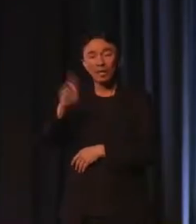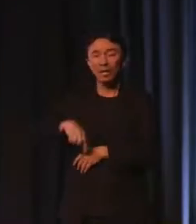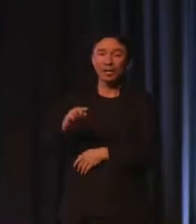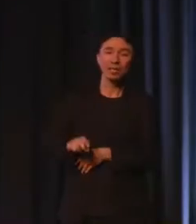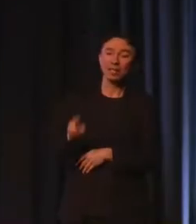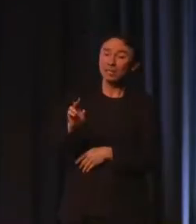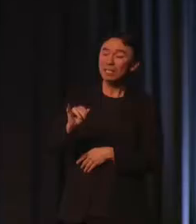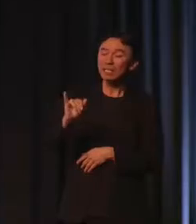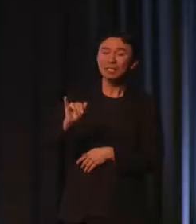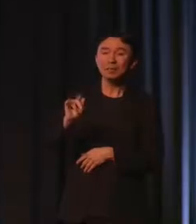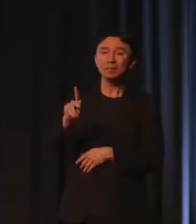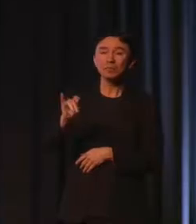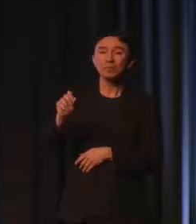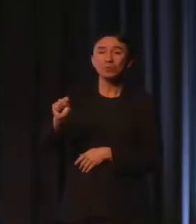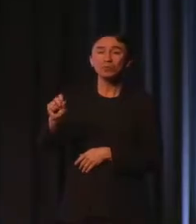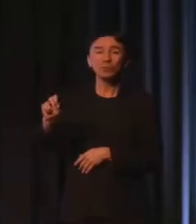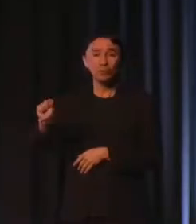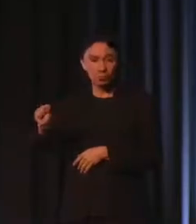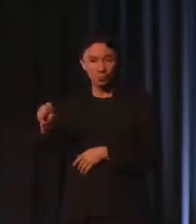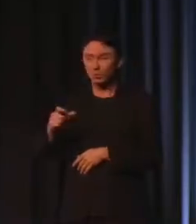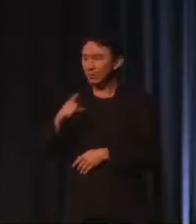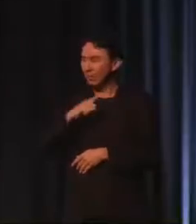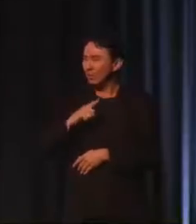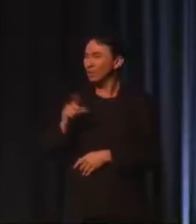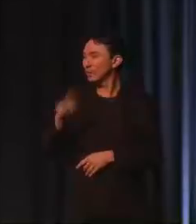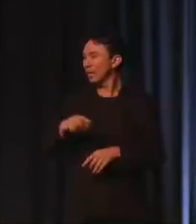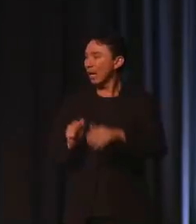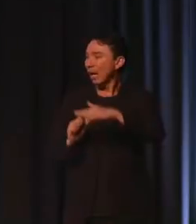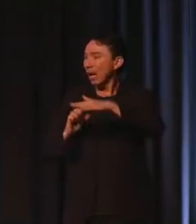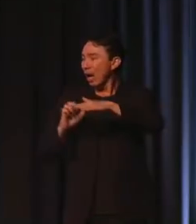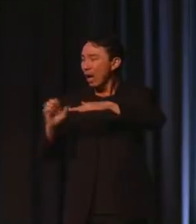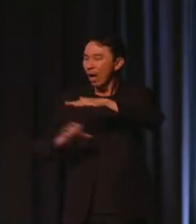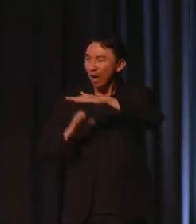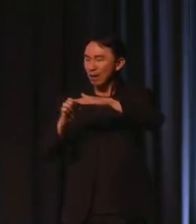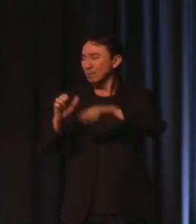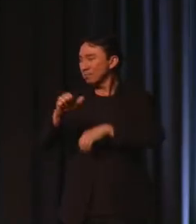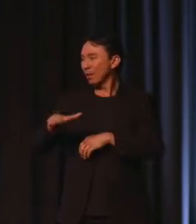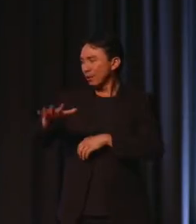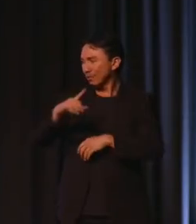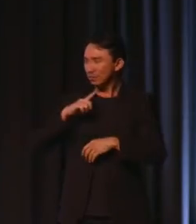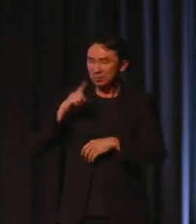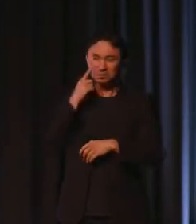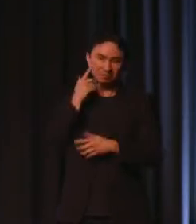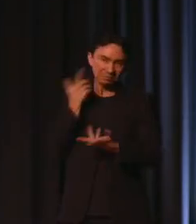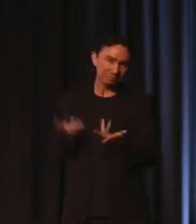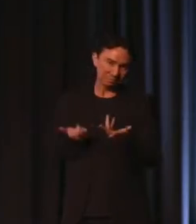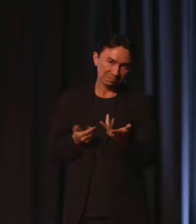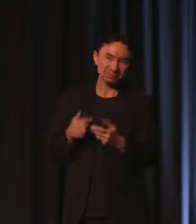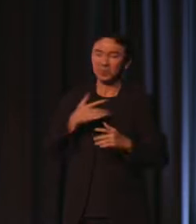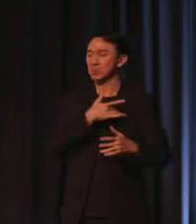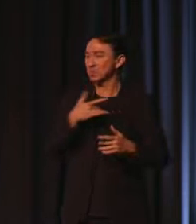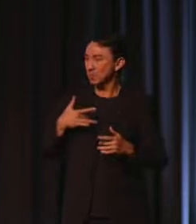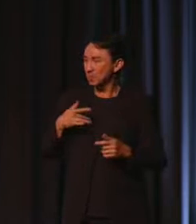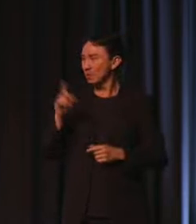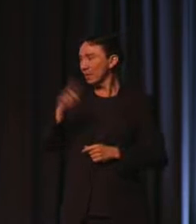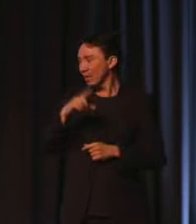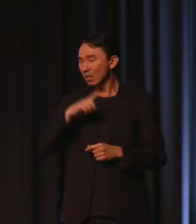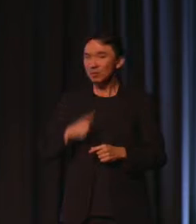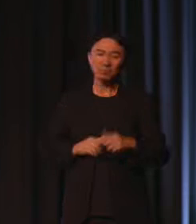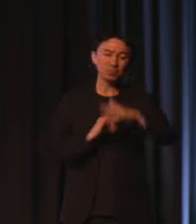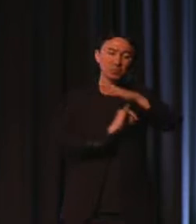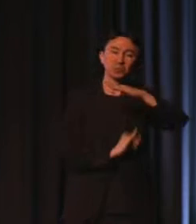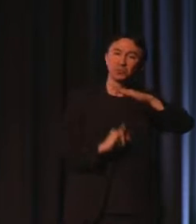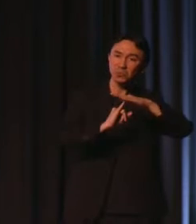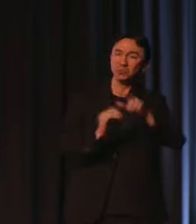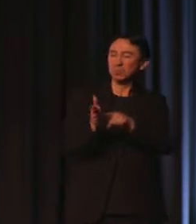né, em diferentes segmentos. A área da saúde é um deles, né? A Ipsos é uma multinacional francesa, é um instituto de pesquisa independente